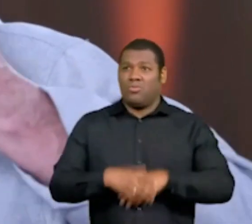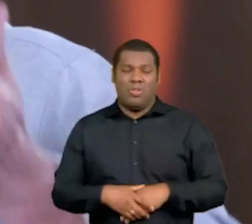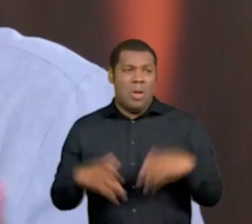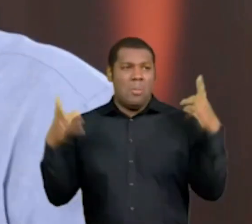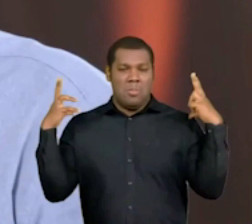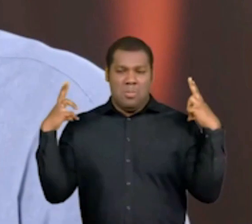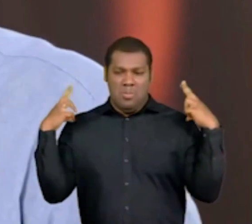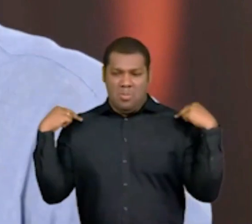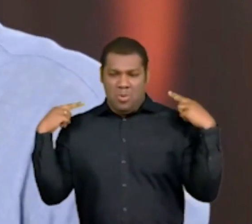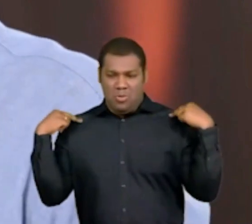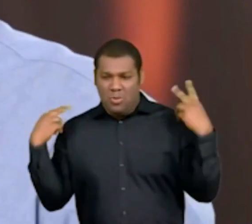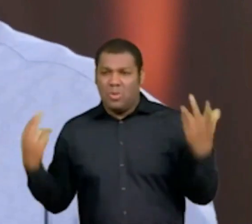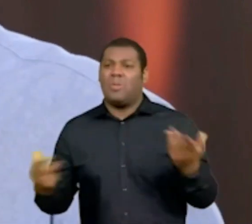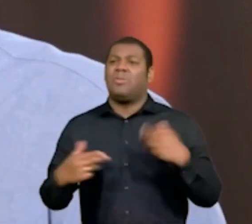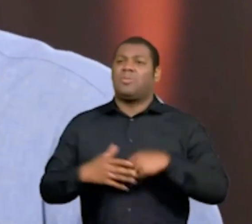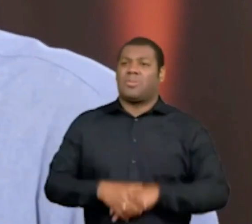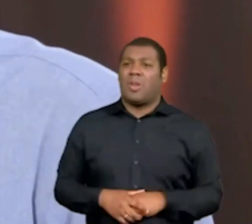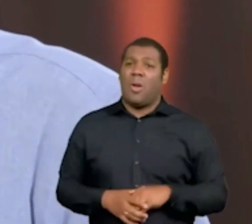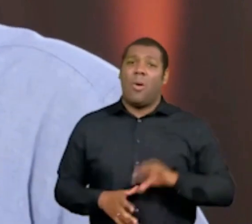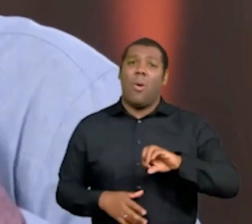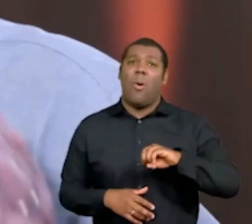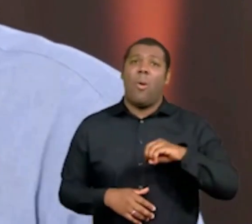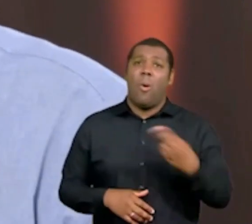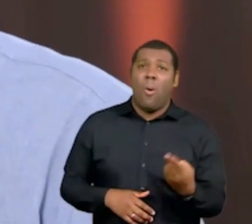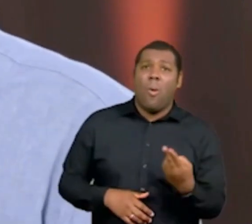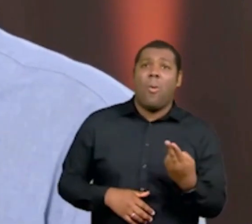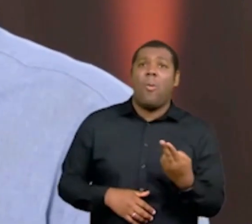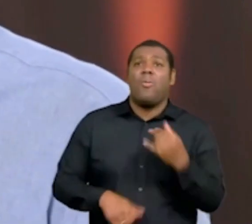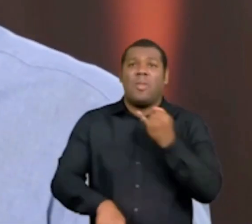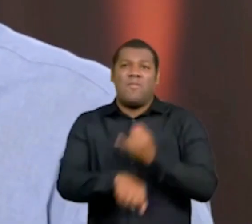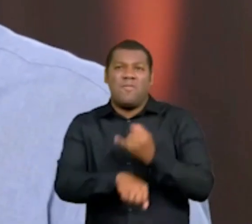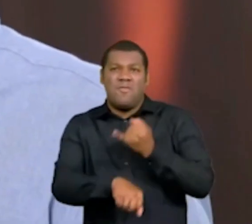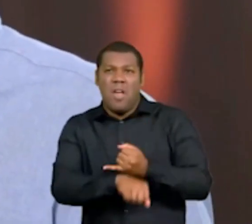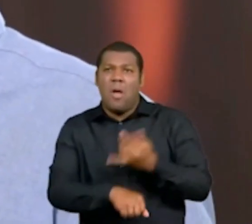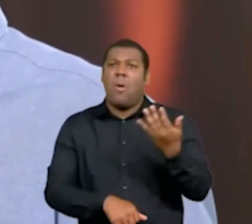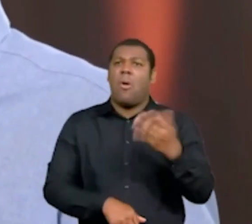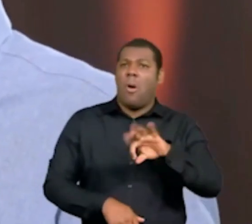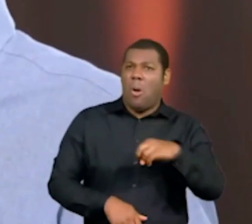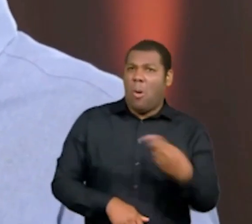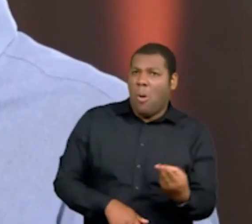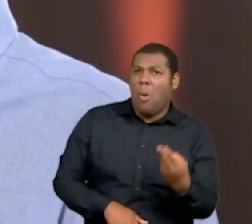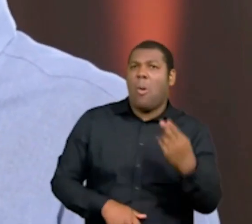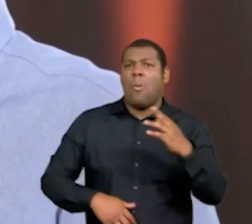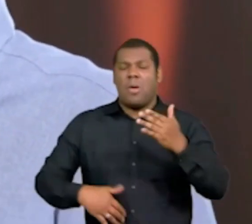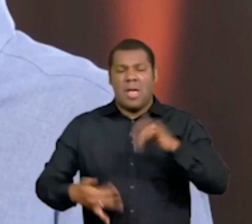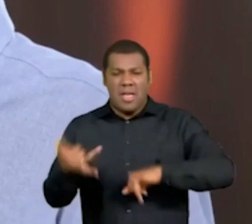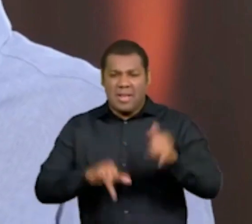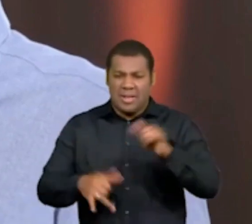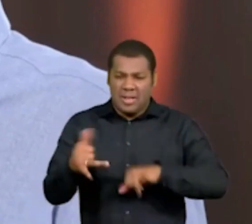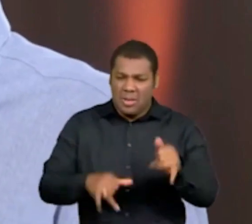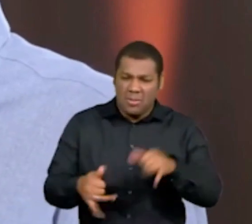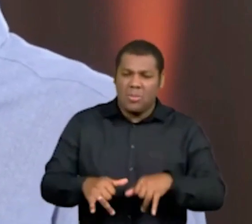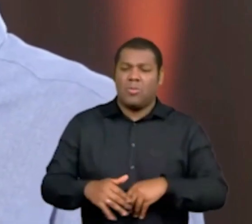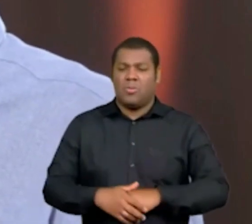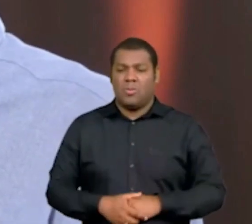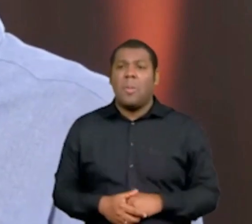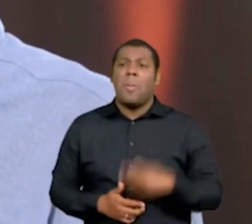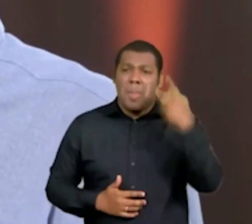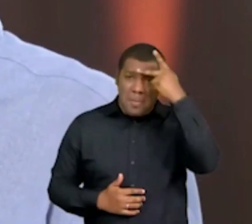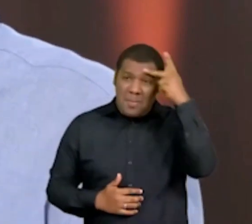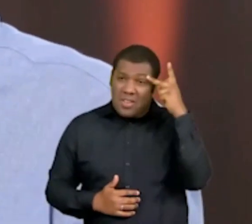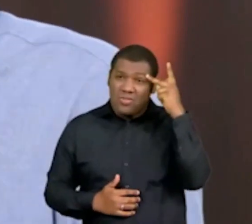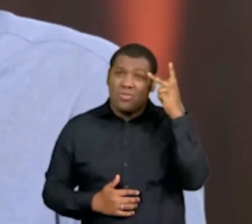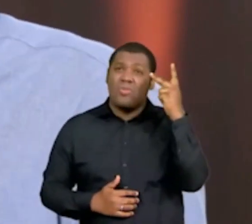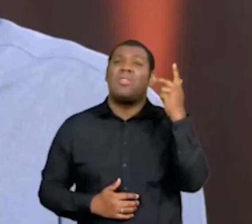como metalúrgico, seja como químico, seja como qualquer profissão. Essa gente aqui efetivamente contribui para o crescimento do